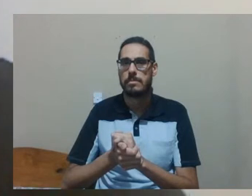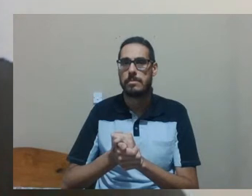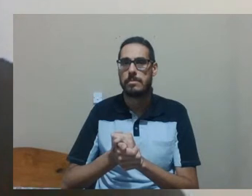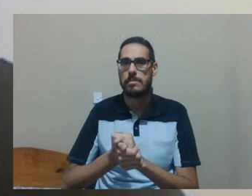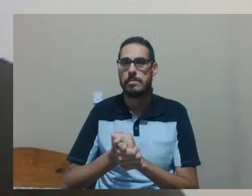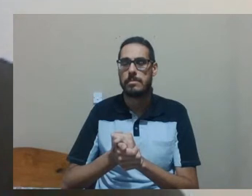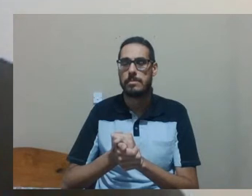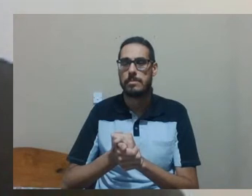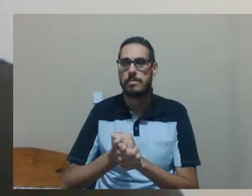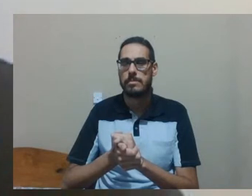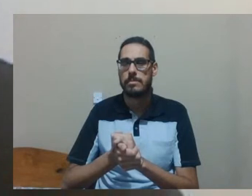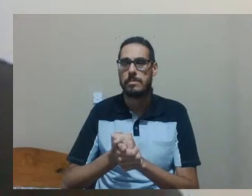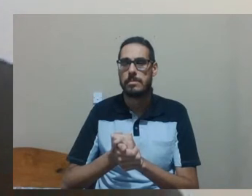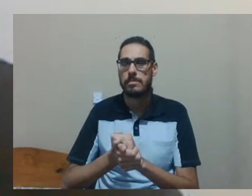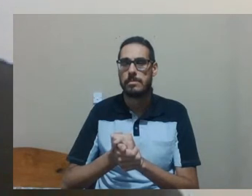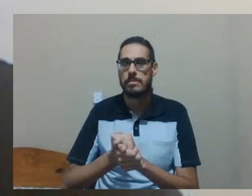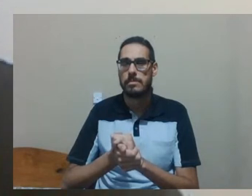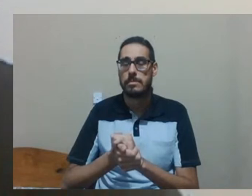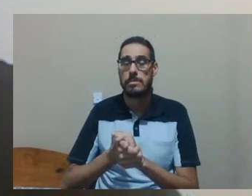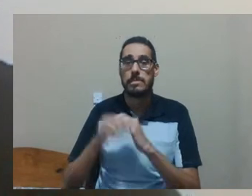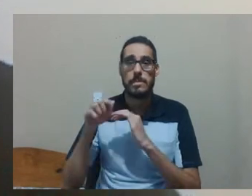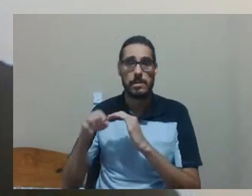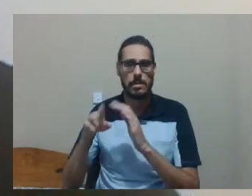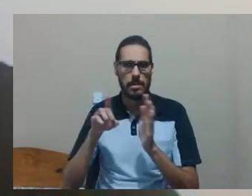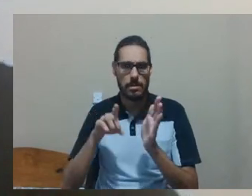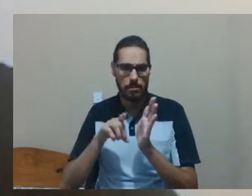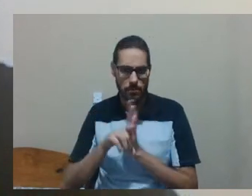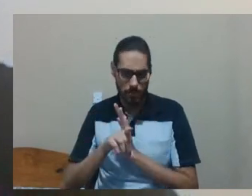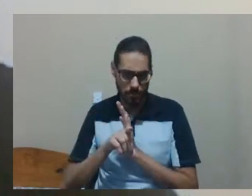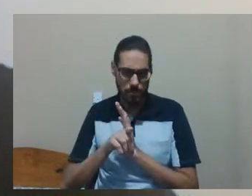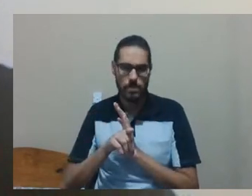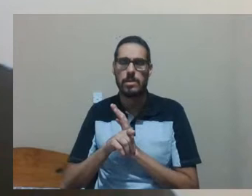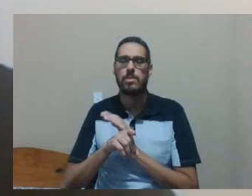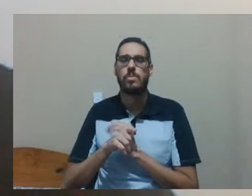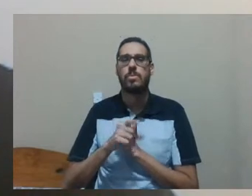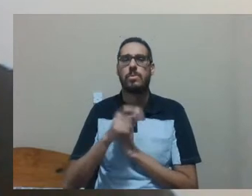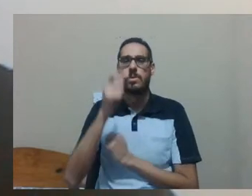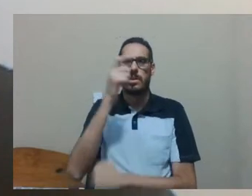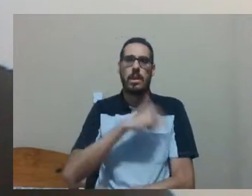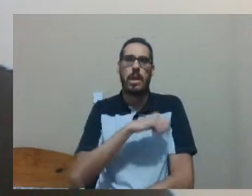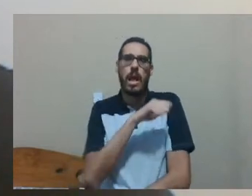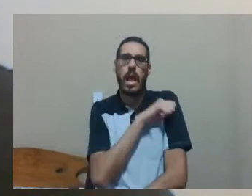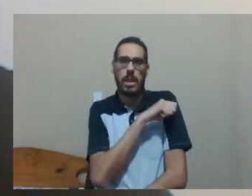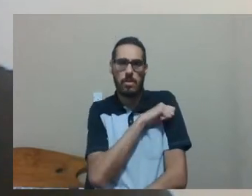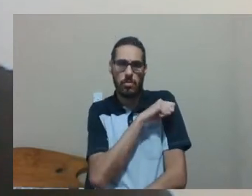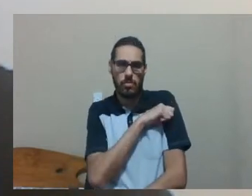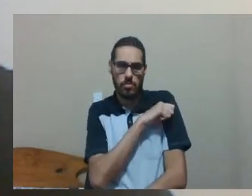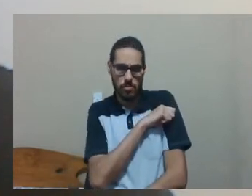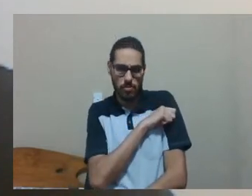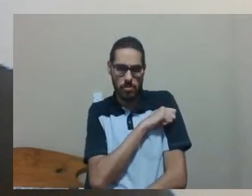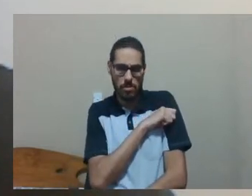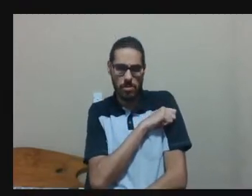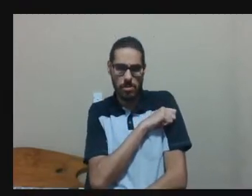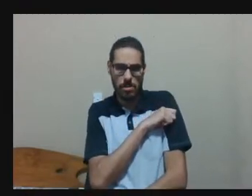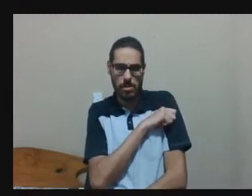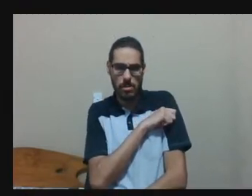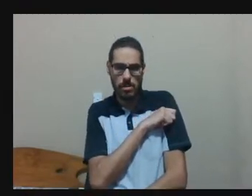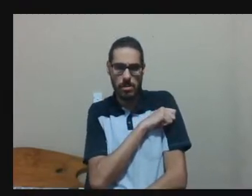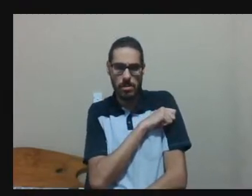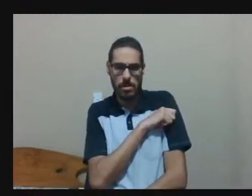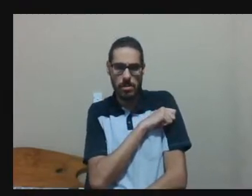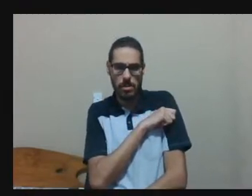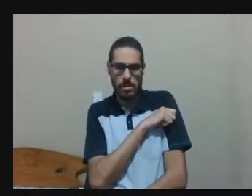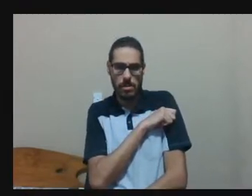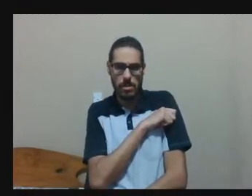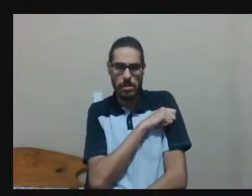Essa pergunta, ela foi elaborada por um dissente que também desejou que a sua...